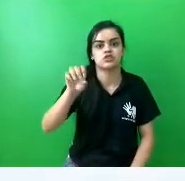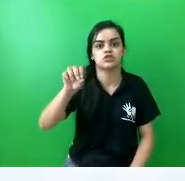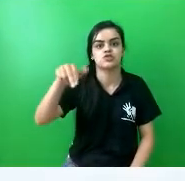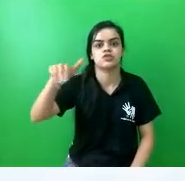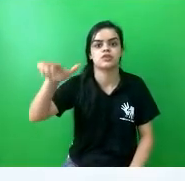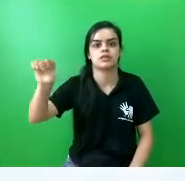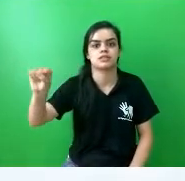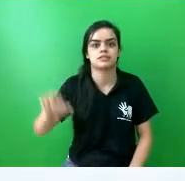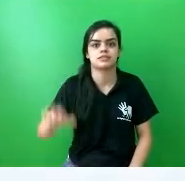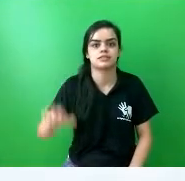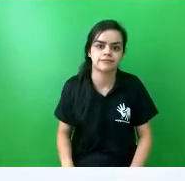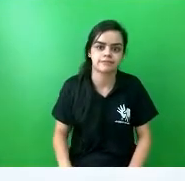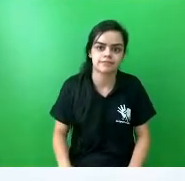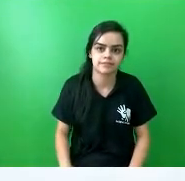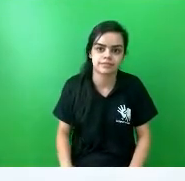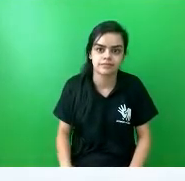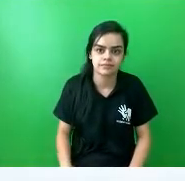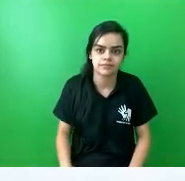mensagem?